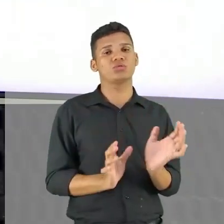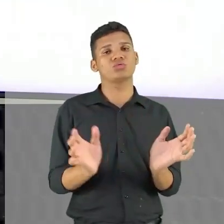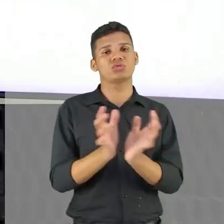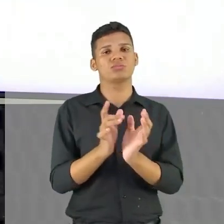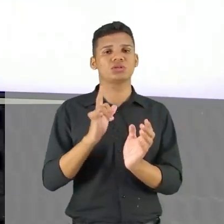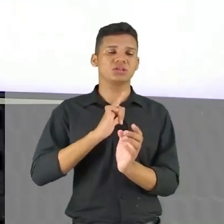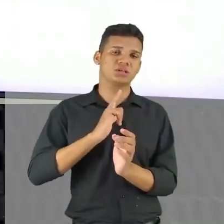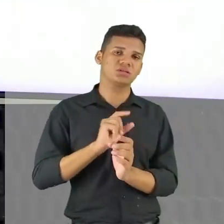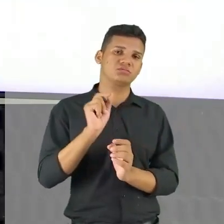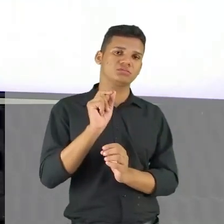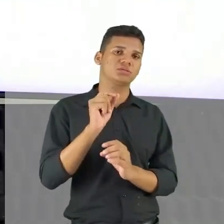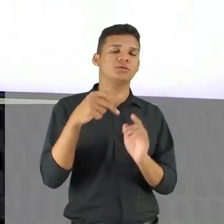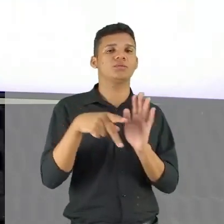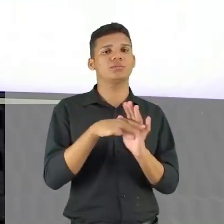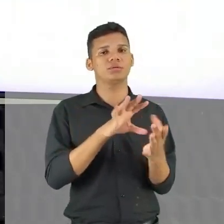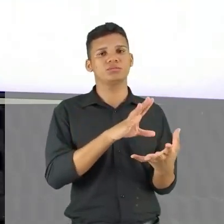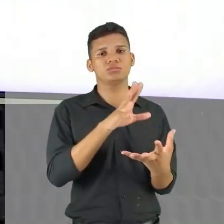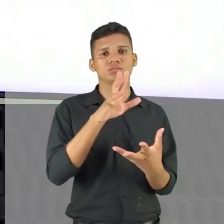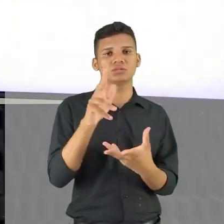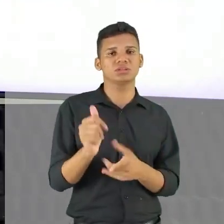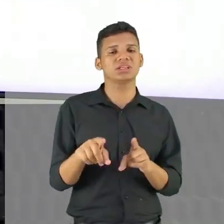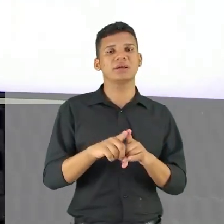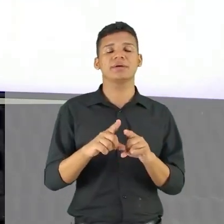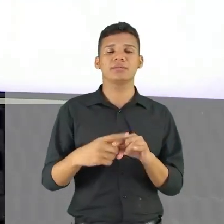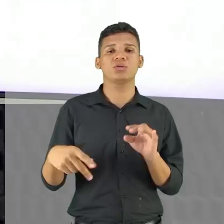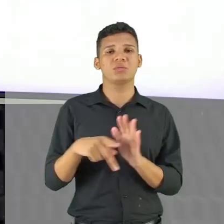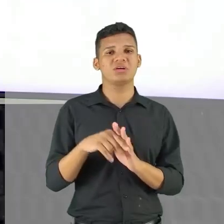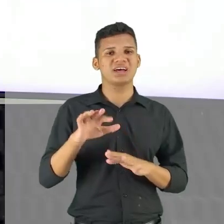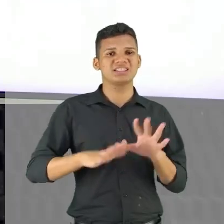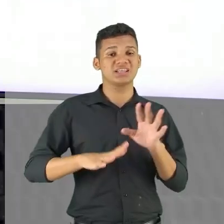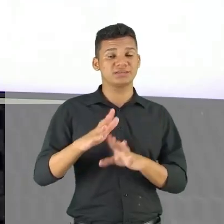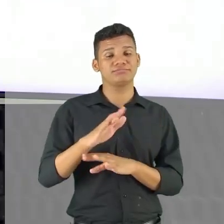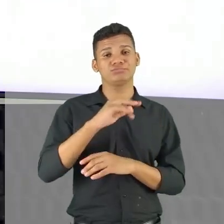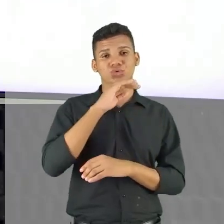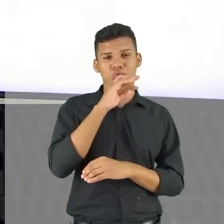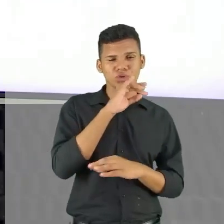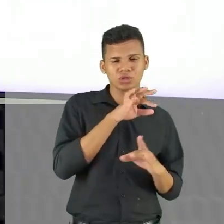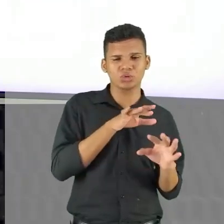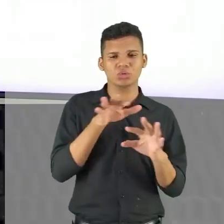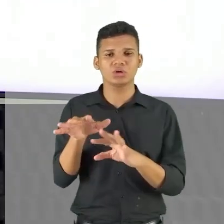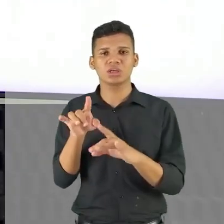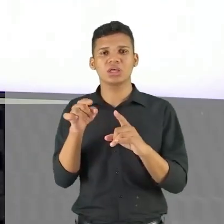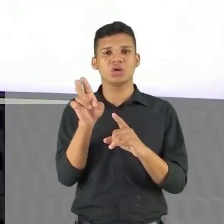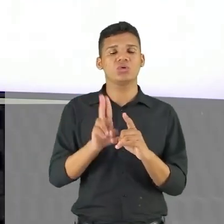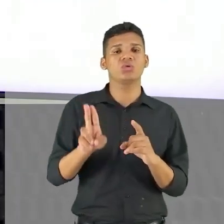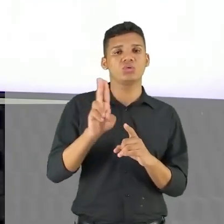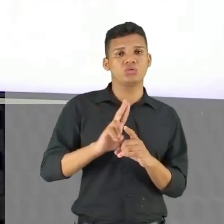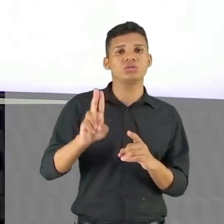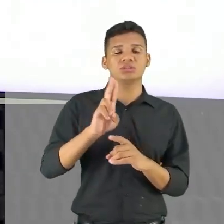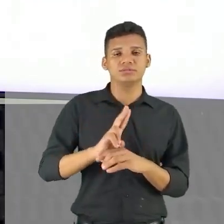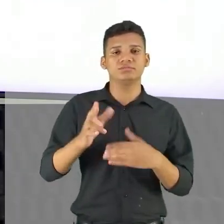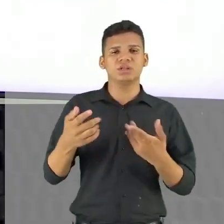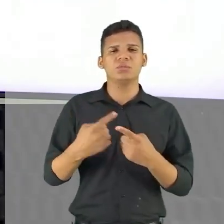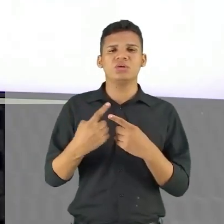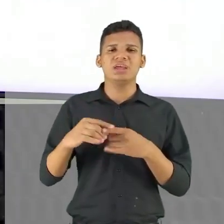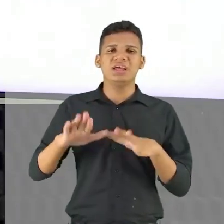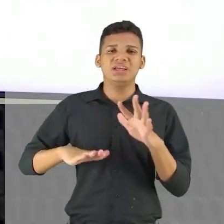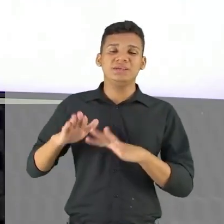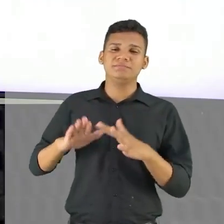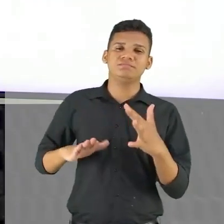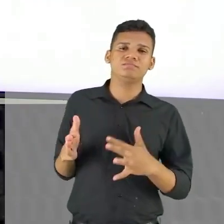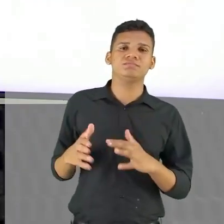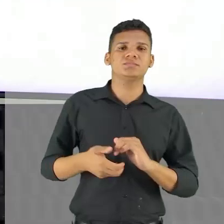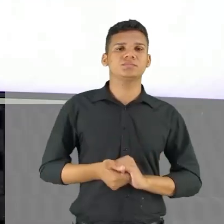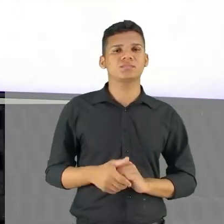algumas alas mundiais como um grupo terrorista, que usa do extremismo radical para obter os